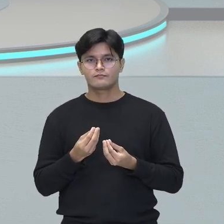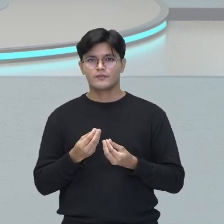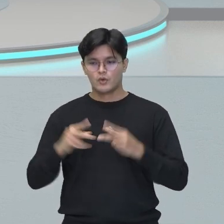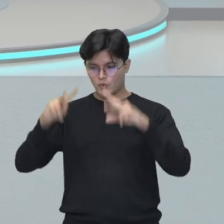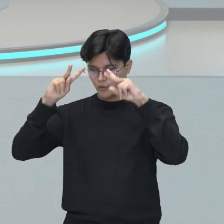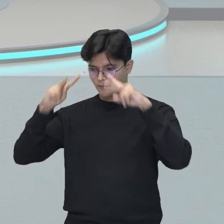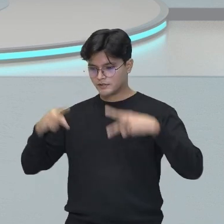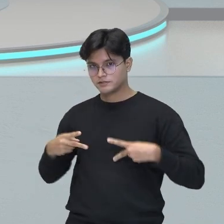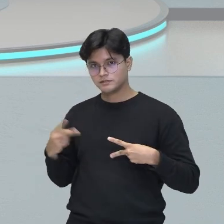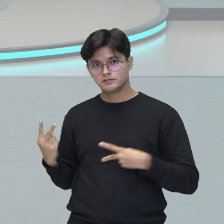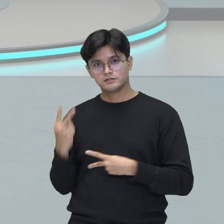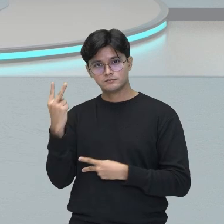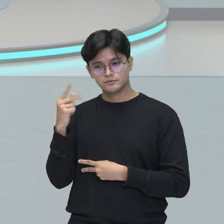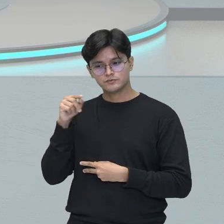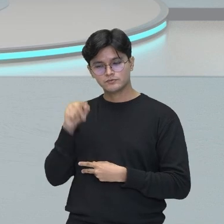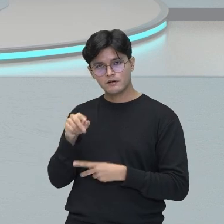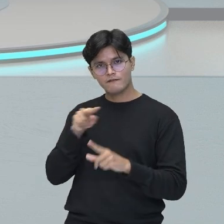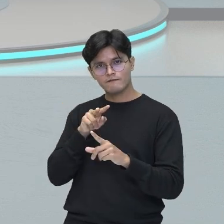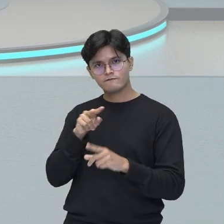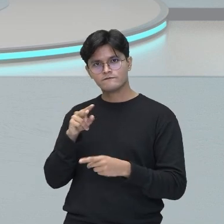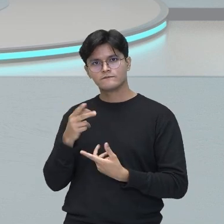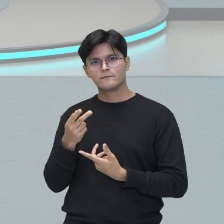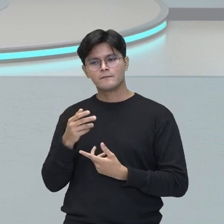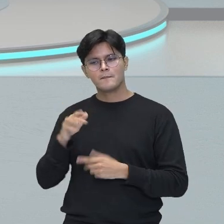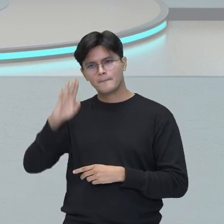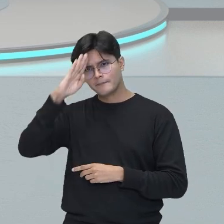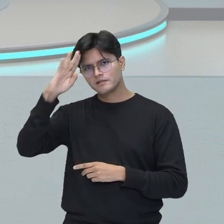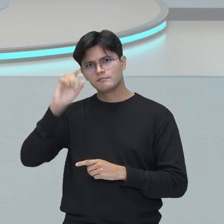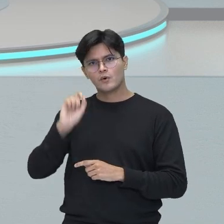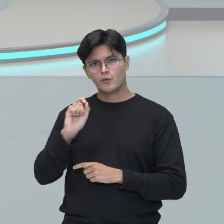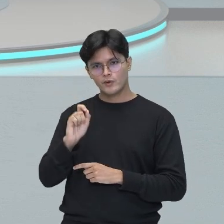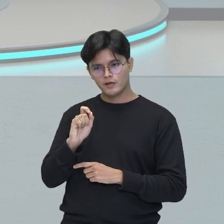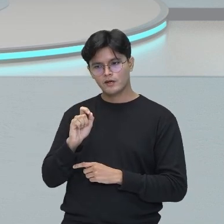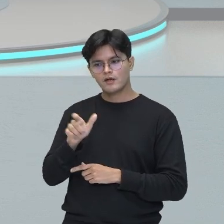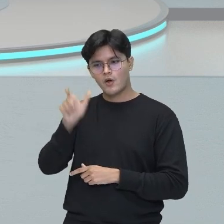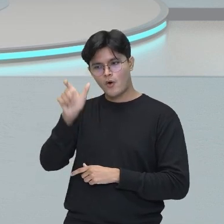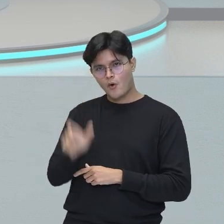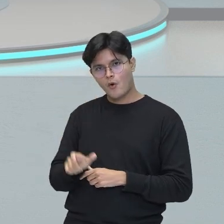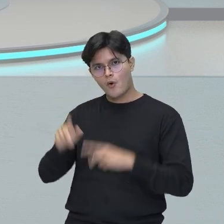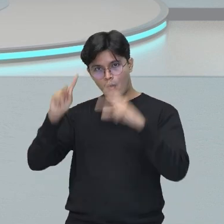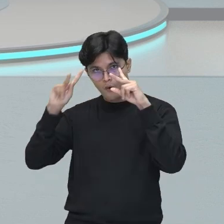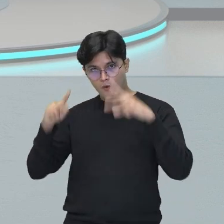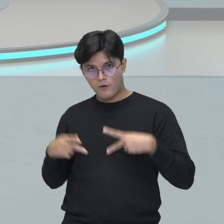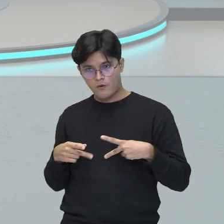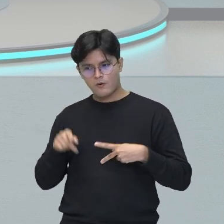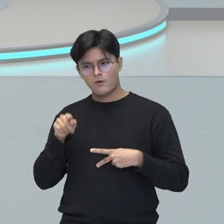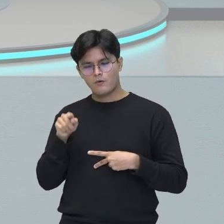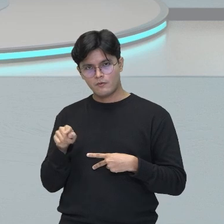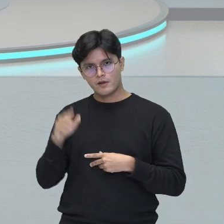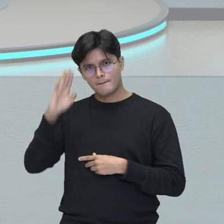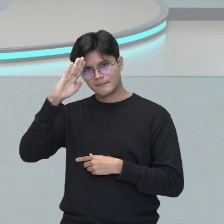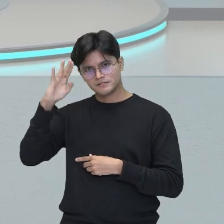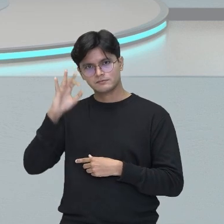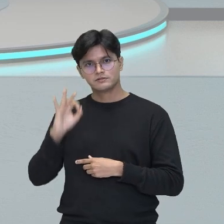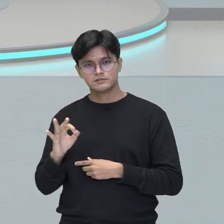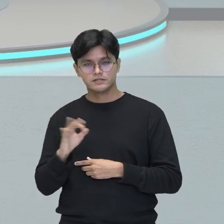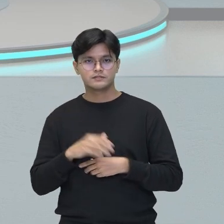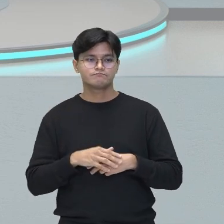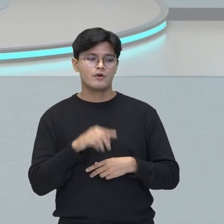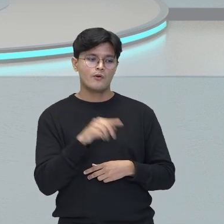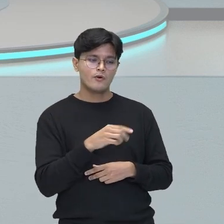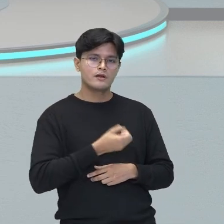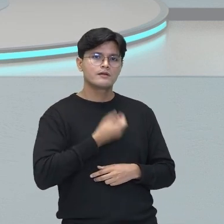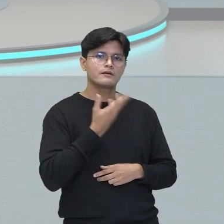principal visão dele é o homem né como centro de tudo já o trovadorismo era